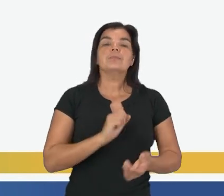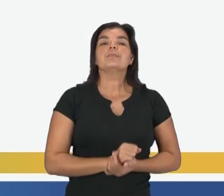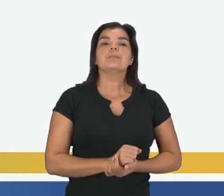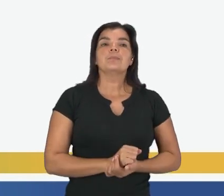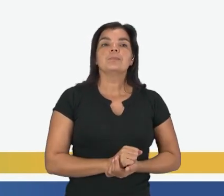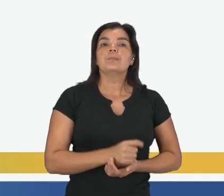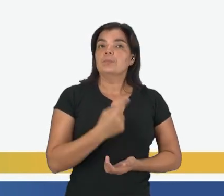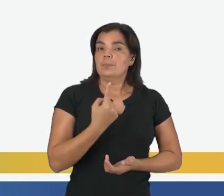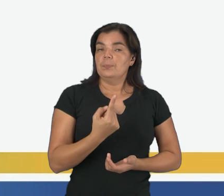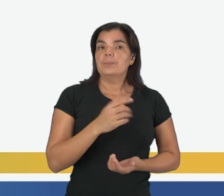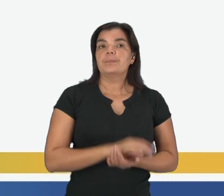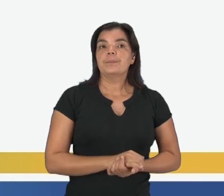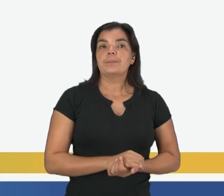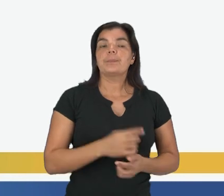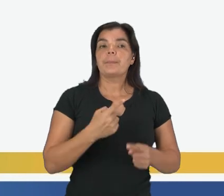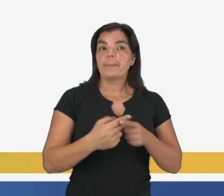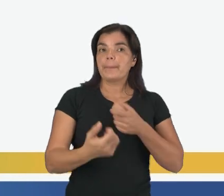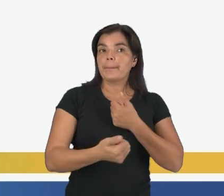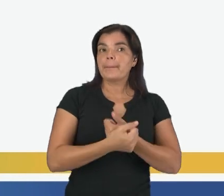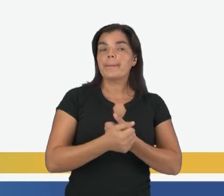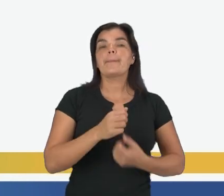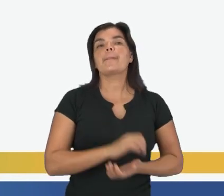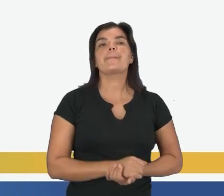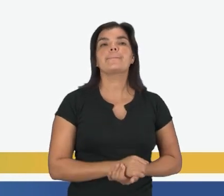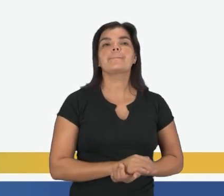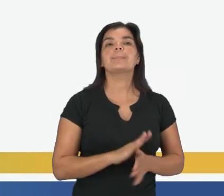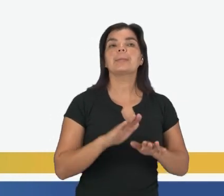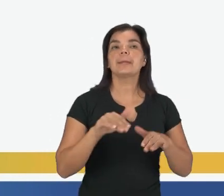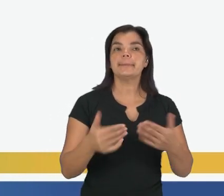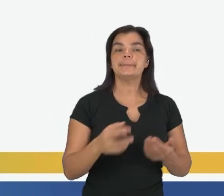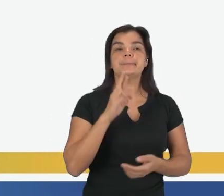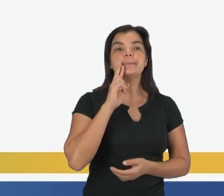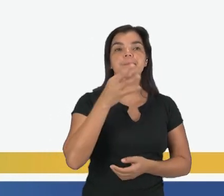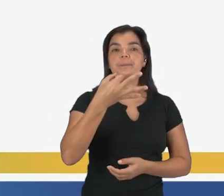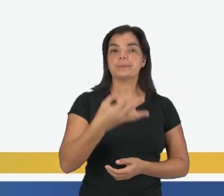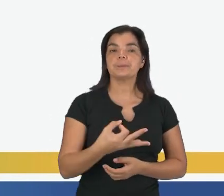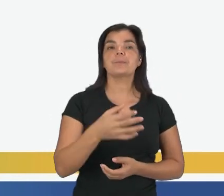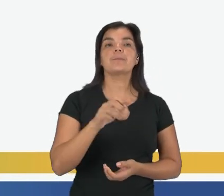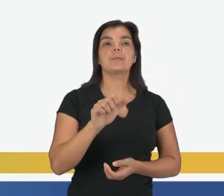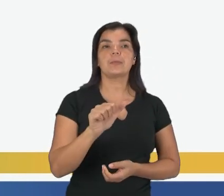após o 1, né? Que estava mais próximo. Qual das crianças acertou?